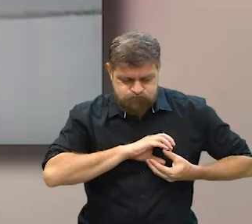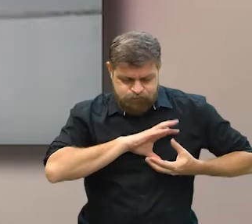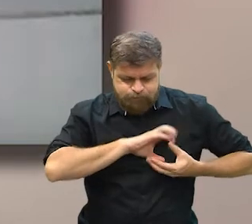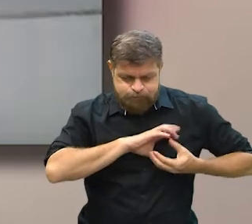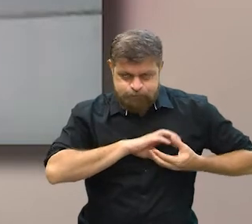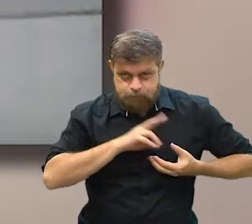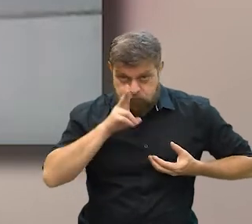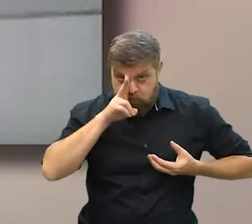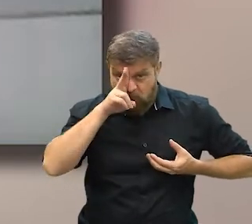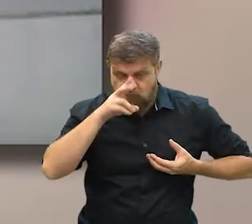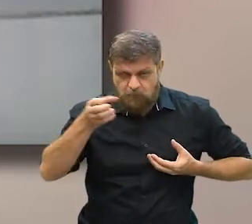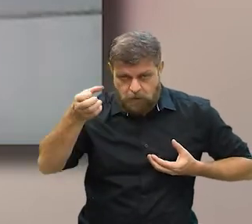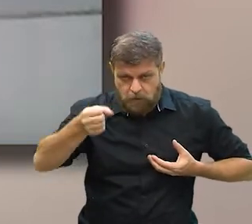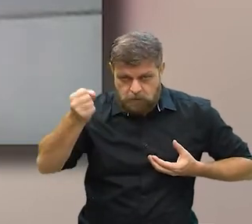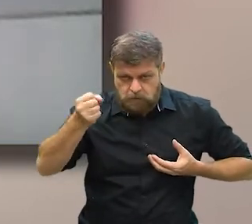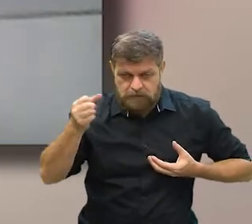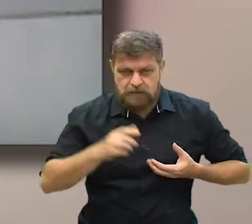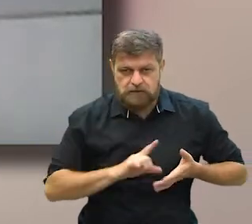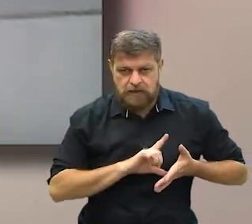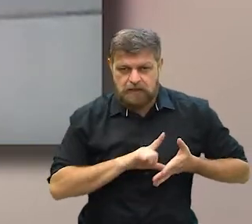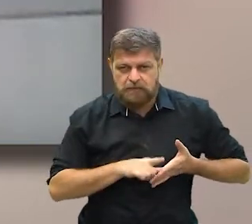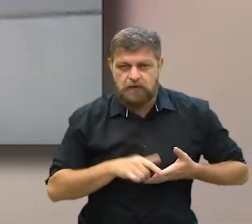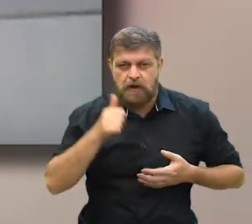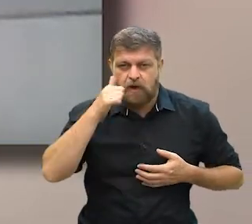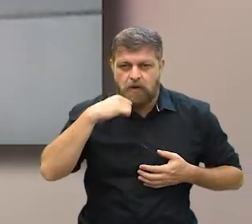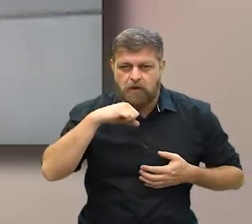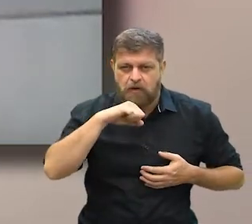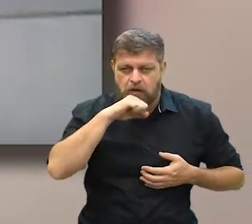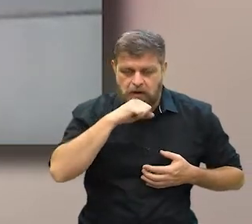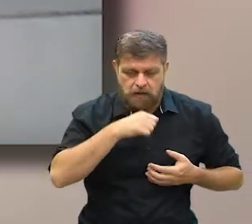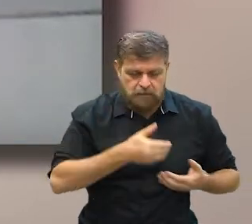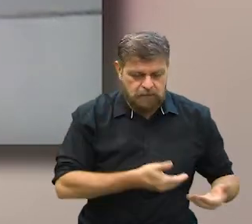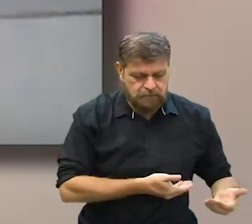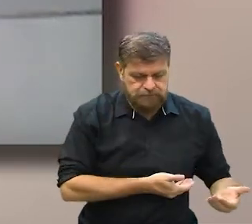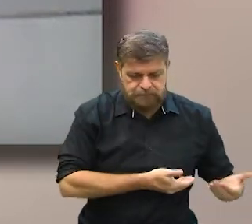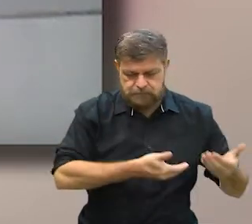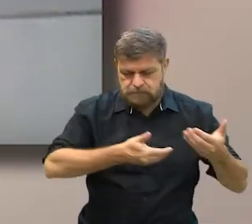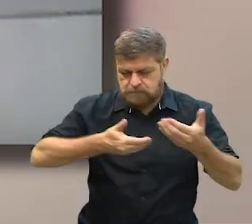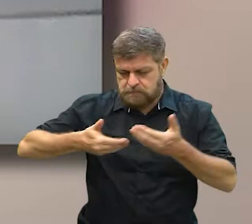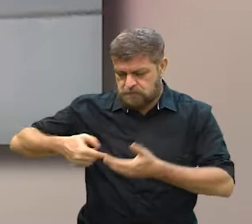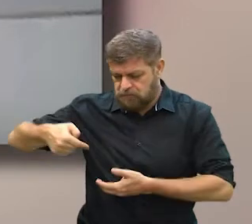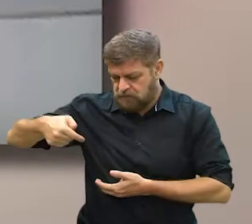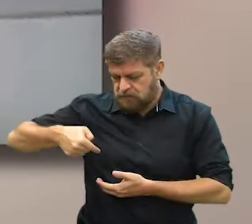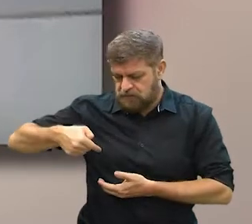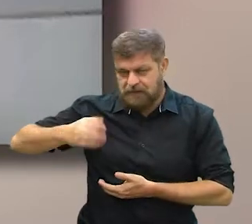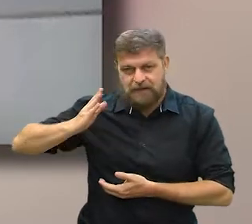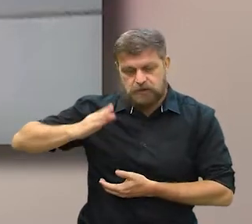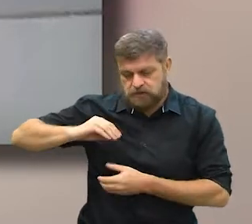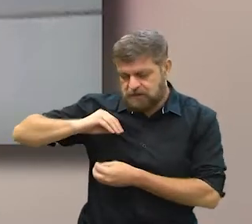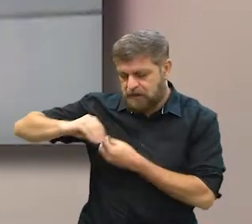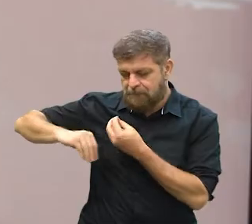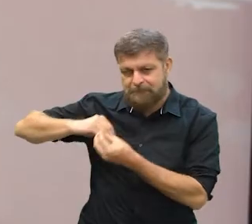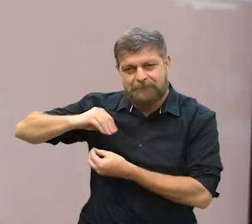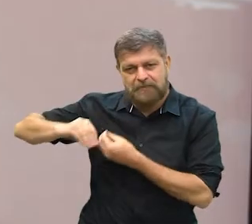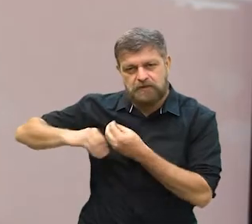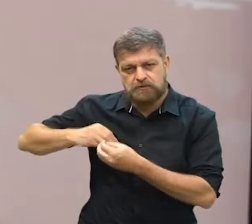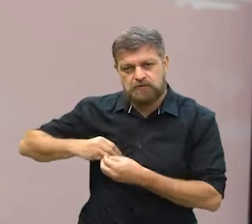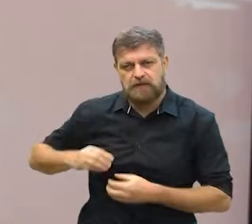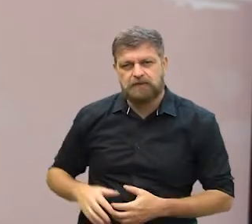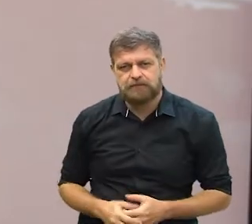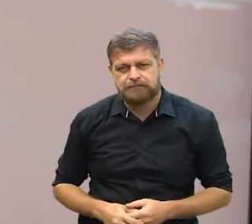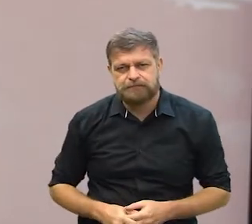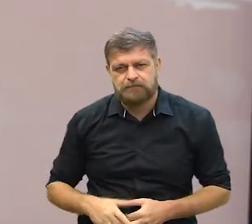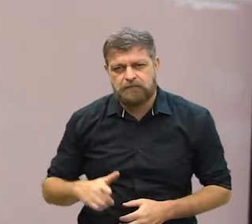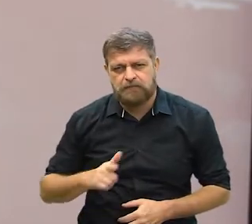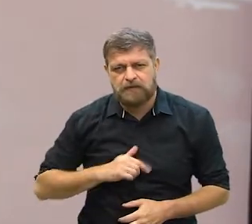posterior, né? E quando a mãe passar ele para o outro peito, vai ter um leite que é uma mistura dos dois. E você disse aí